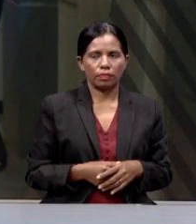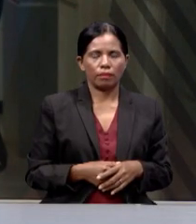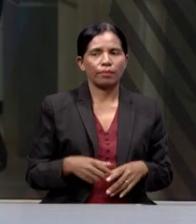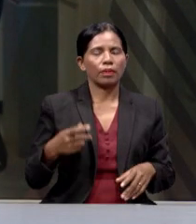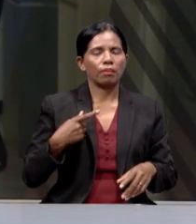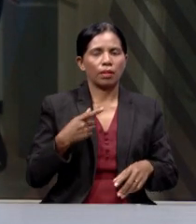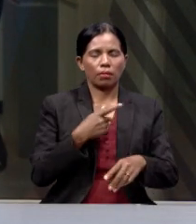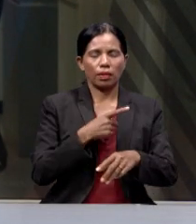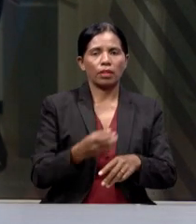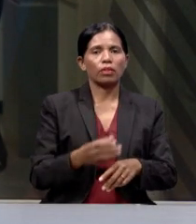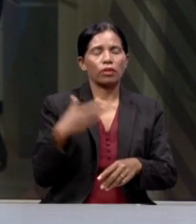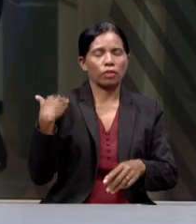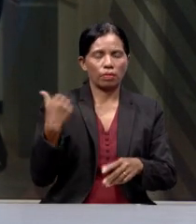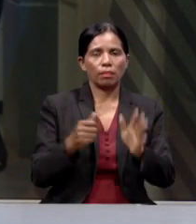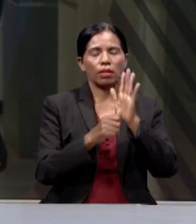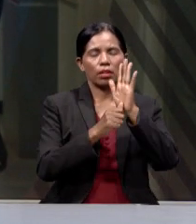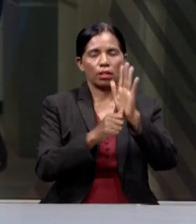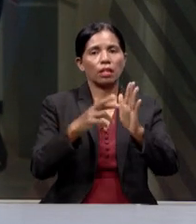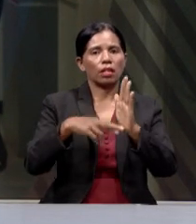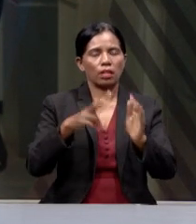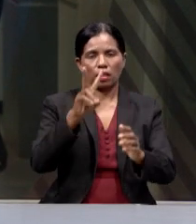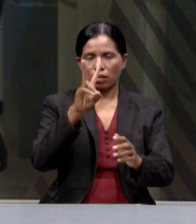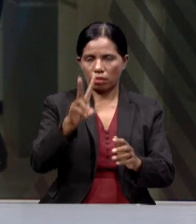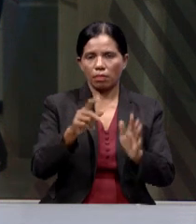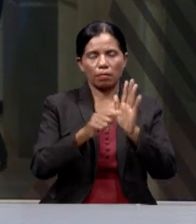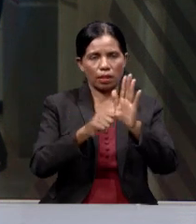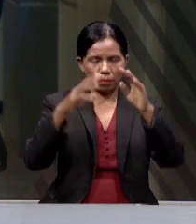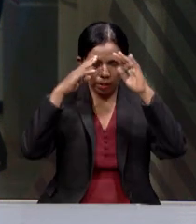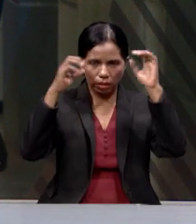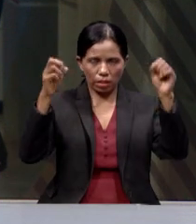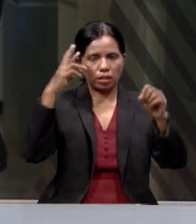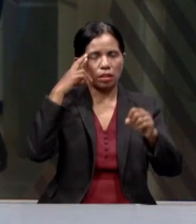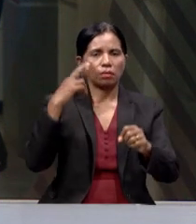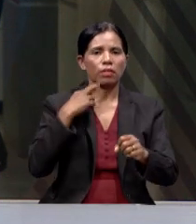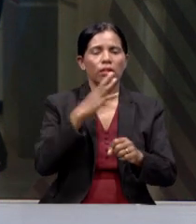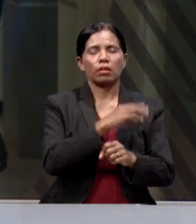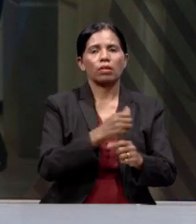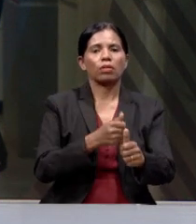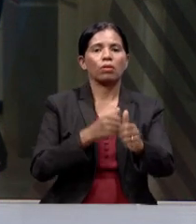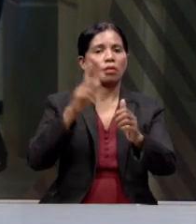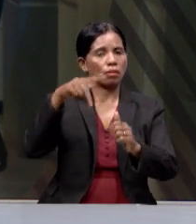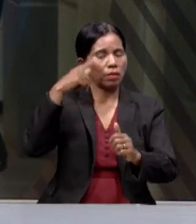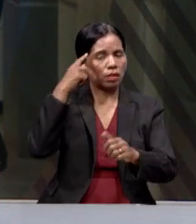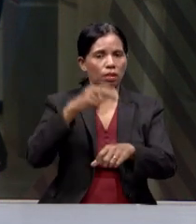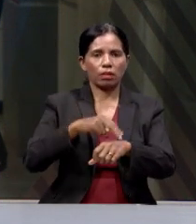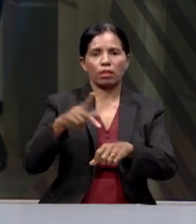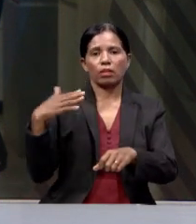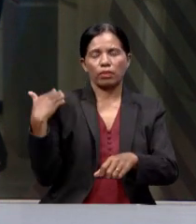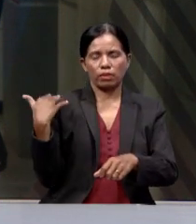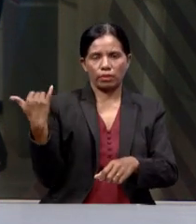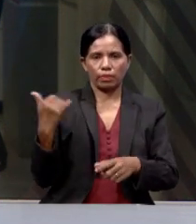Parlamento Provincial apresenta a resolução da rua para o Presidente da República, baseia para a monitorização do contexto política nacional